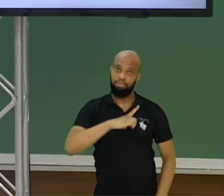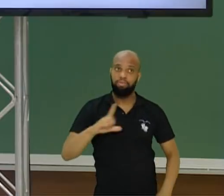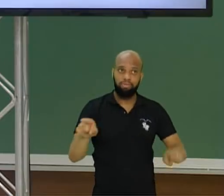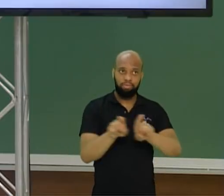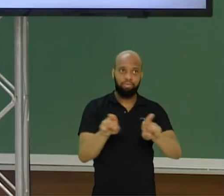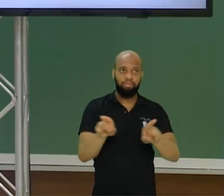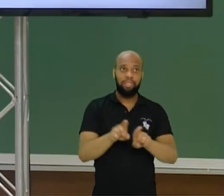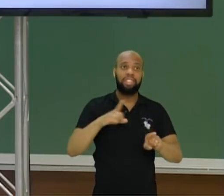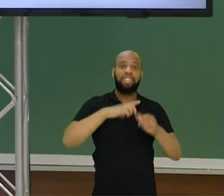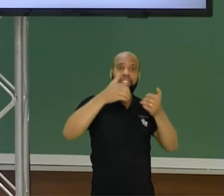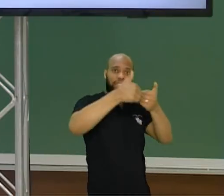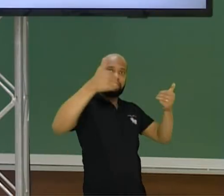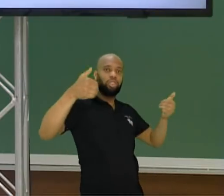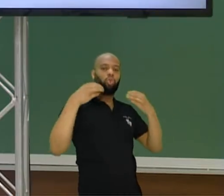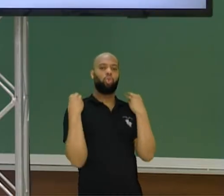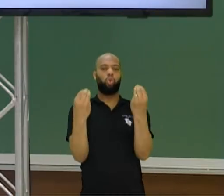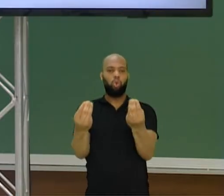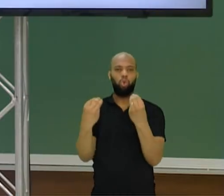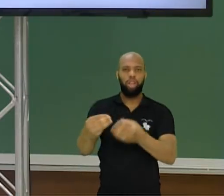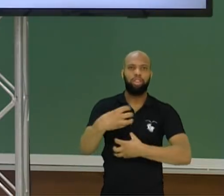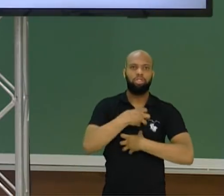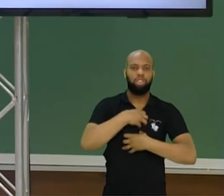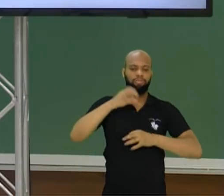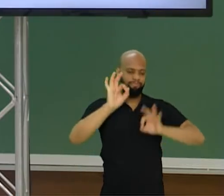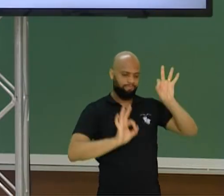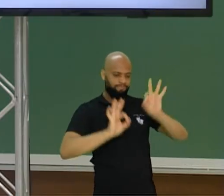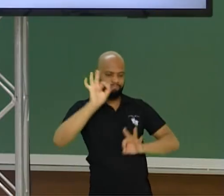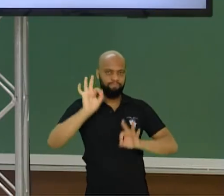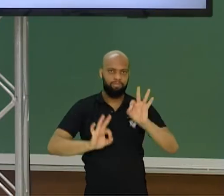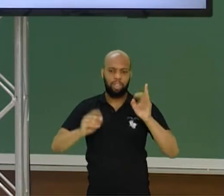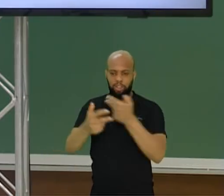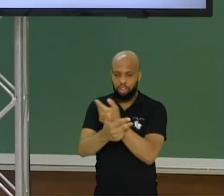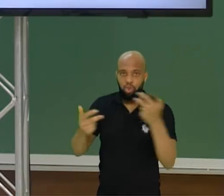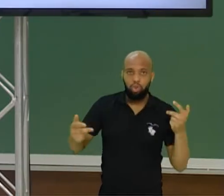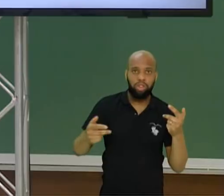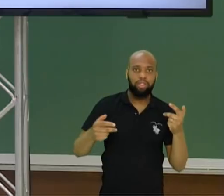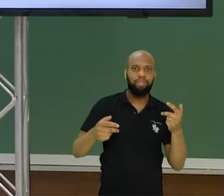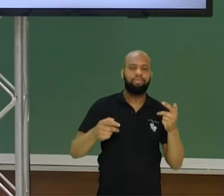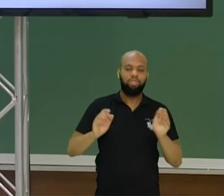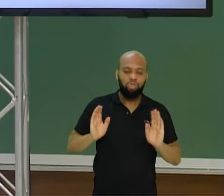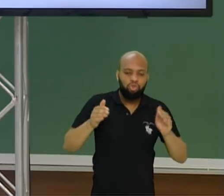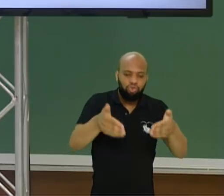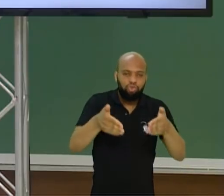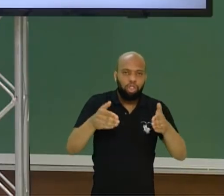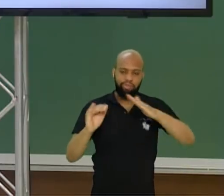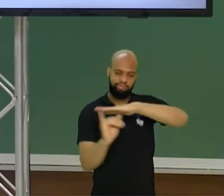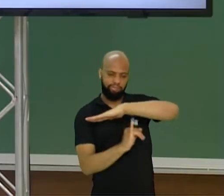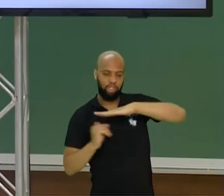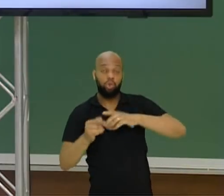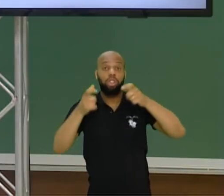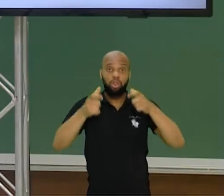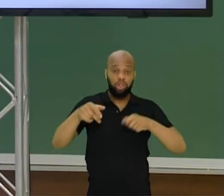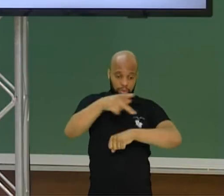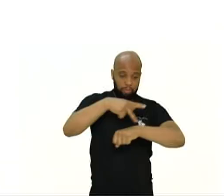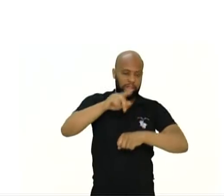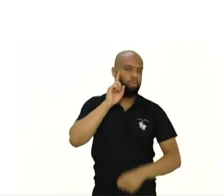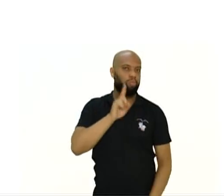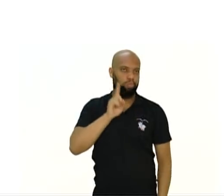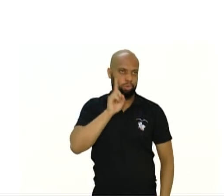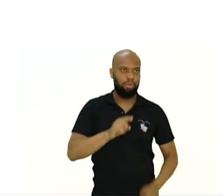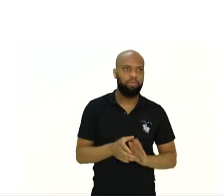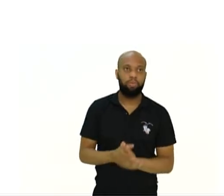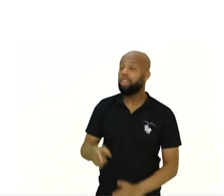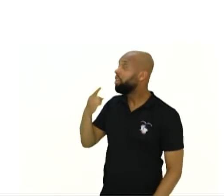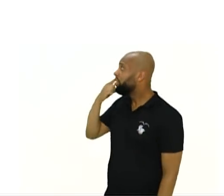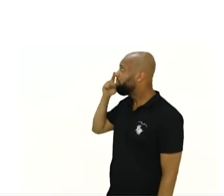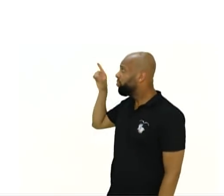essa é a divisão de como está as atividades industriais nos Estados Unidos. Esse